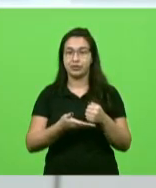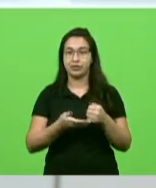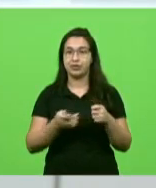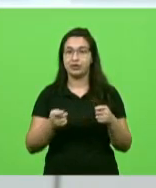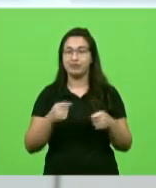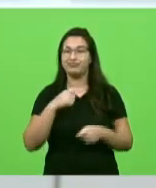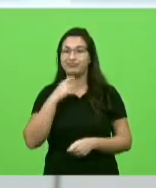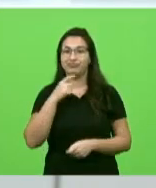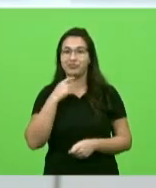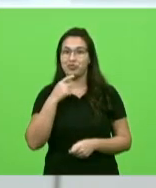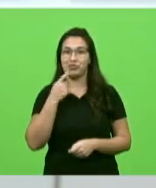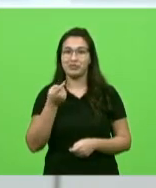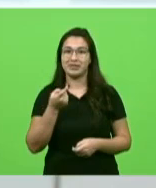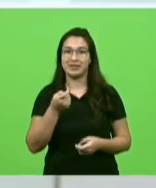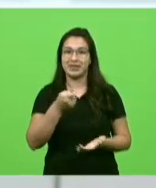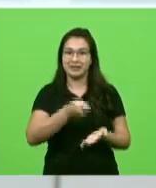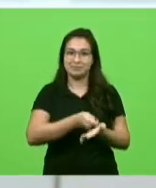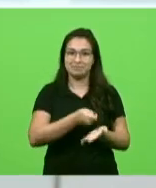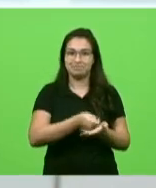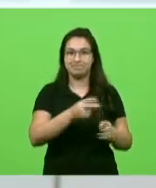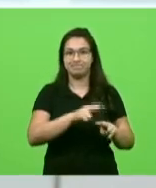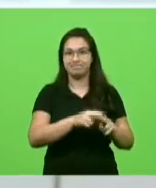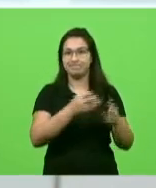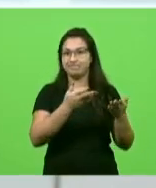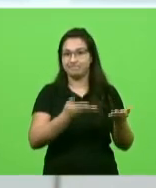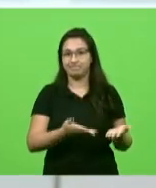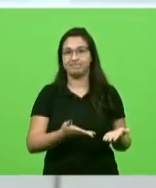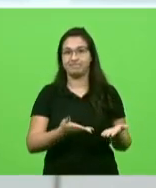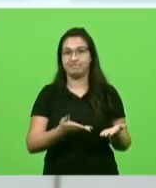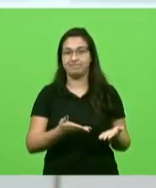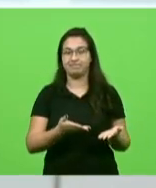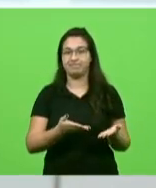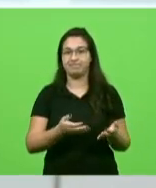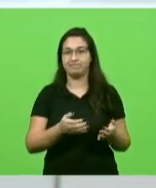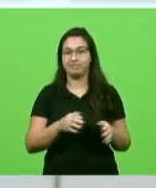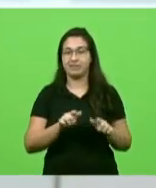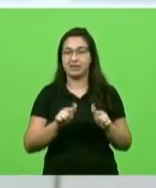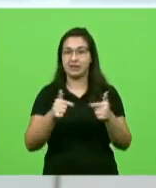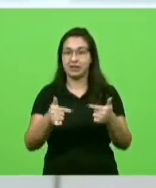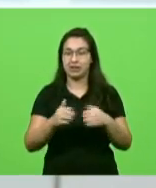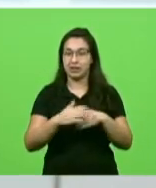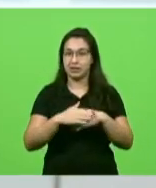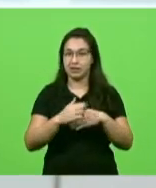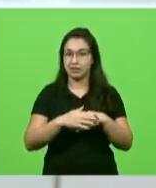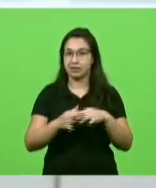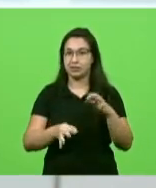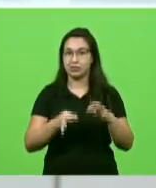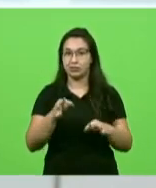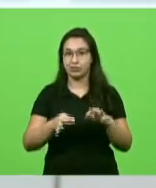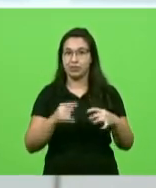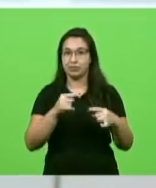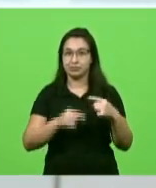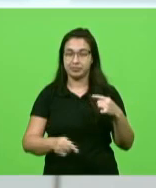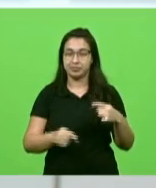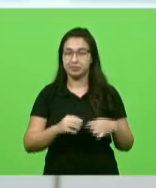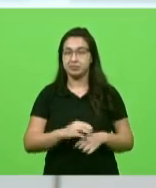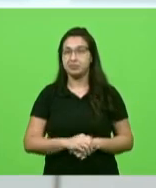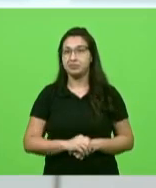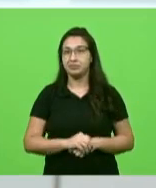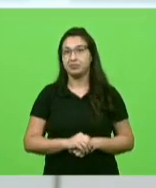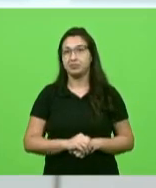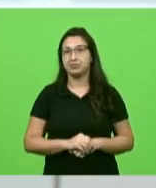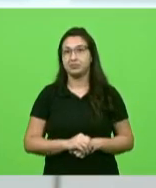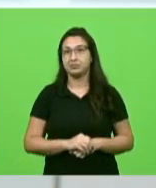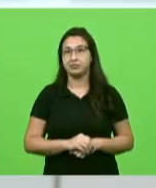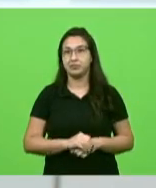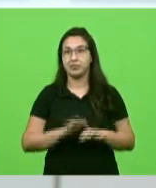EA ação penal ser julgada improcedente de igual modo também não se confundem